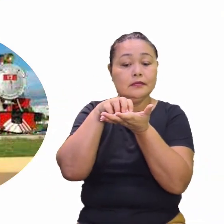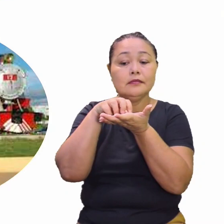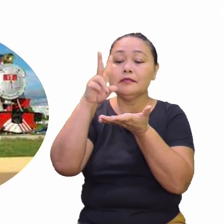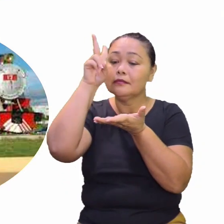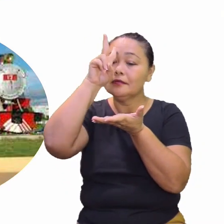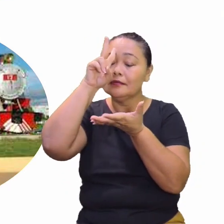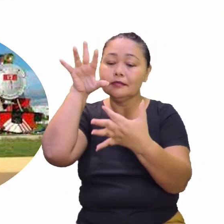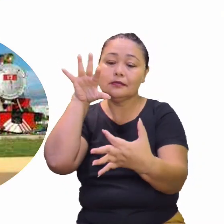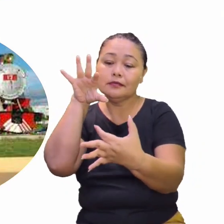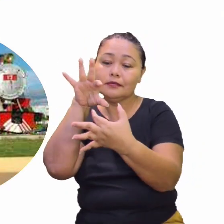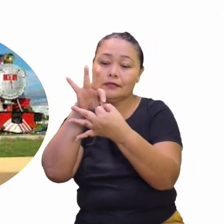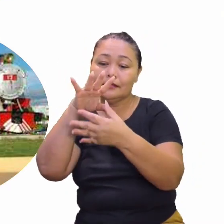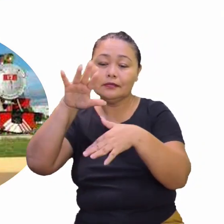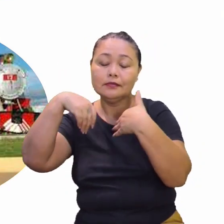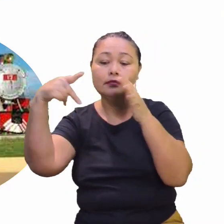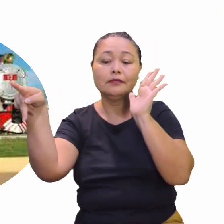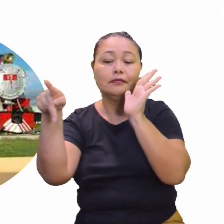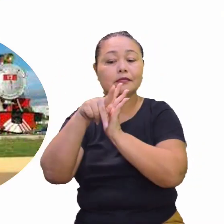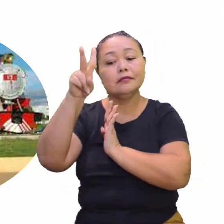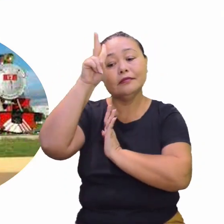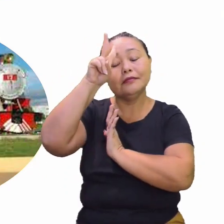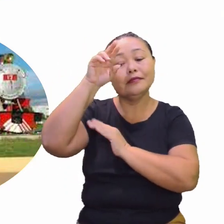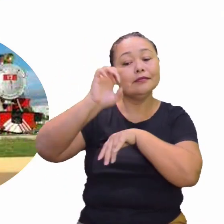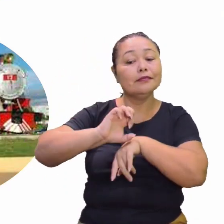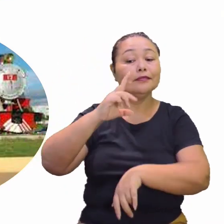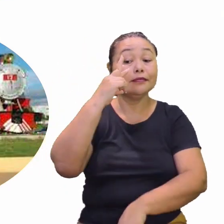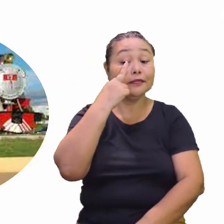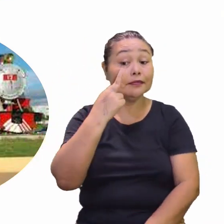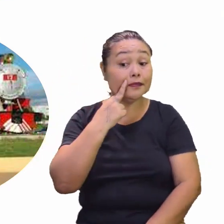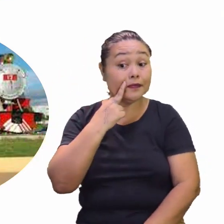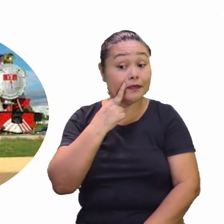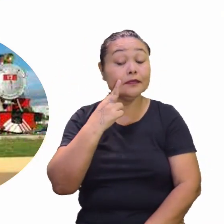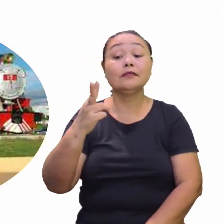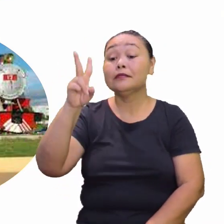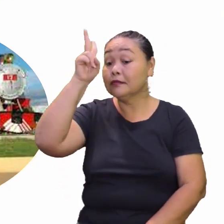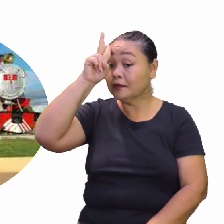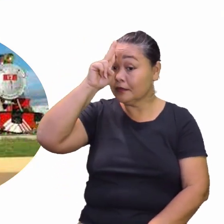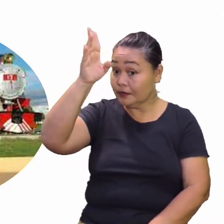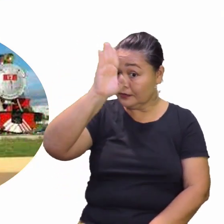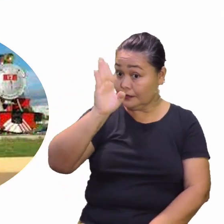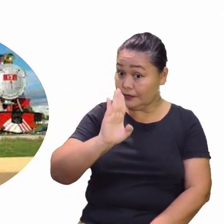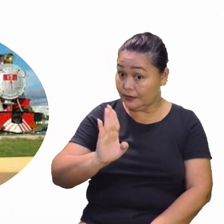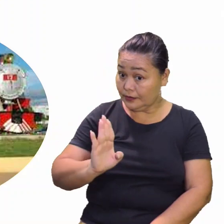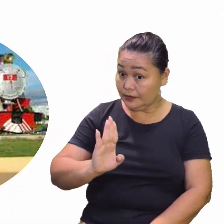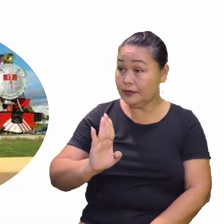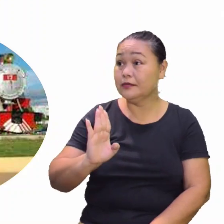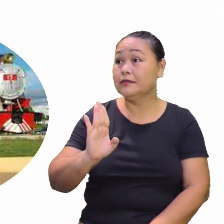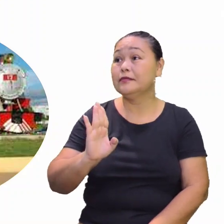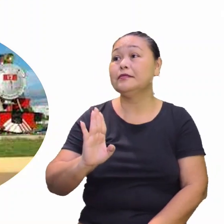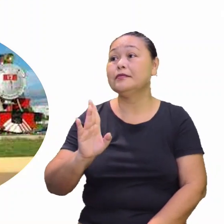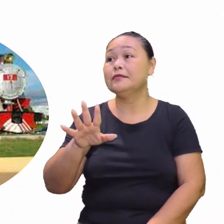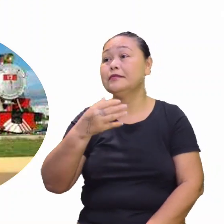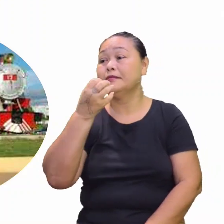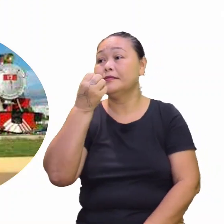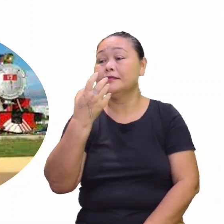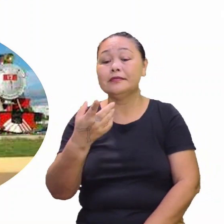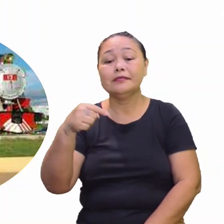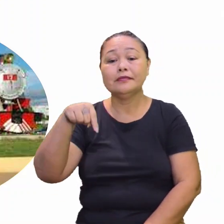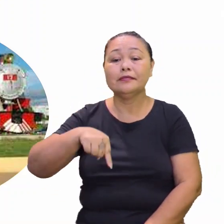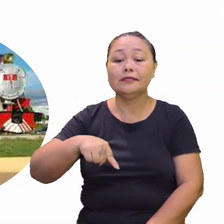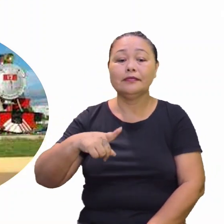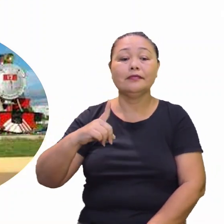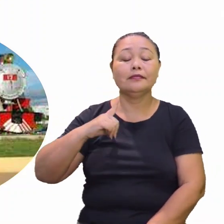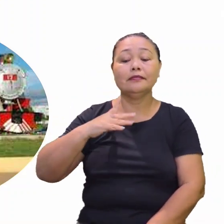lugares históricos ligados à própria história de Rondônia, a história Muito do bem. Brasil, no caso, do Poço da Beira, né? Muito bem. As